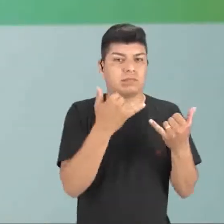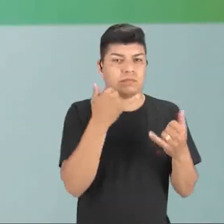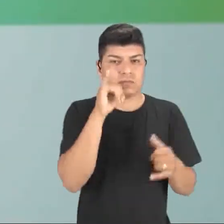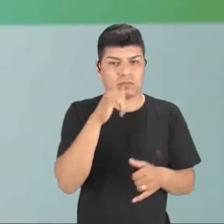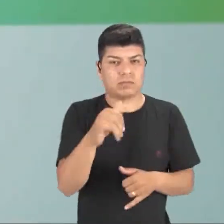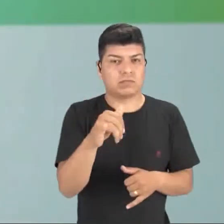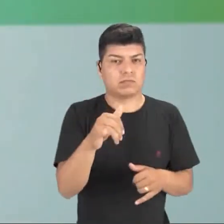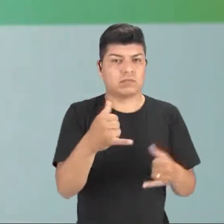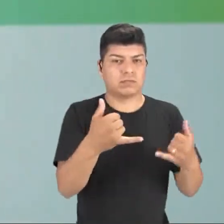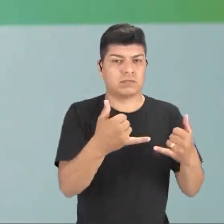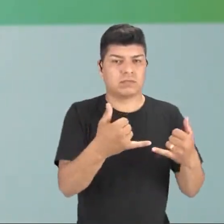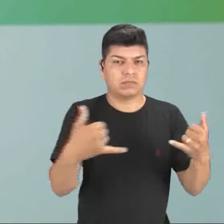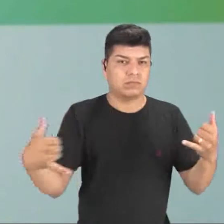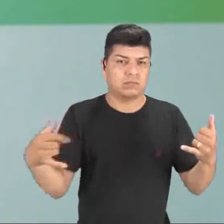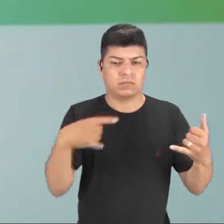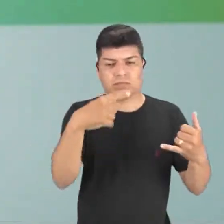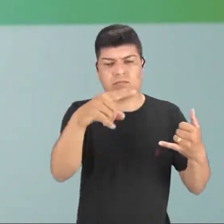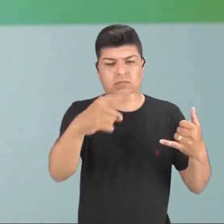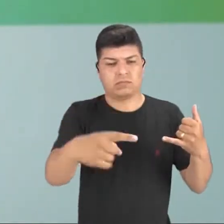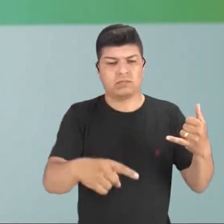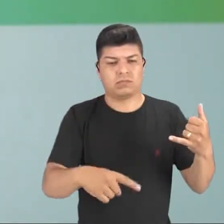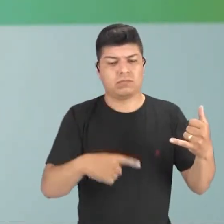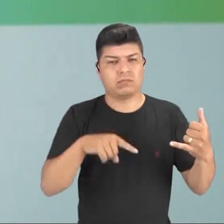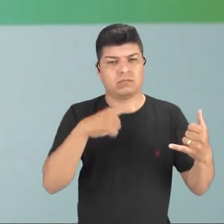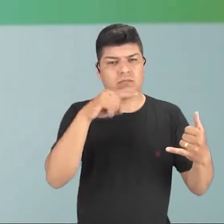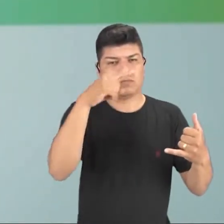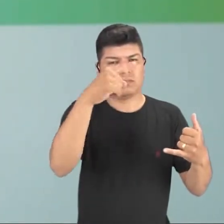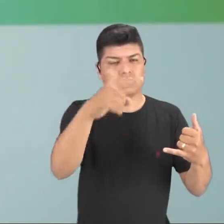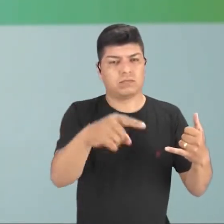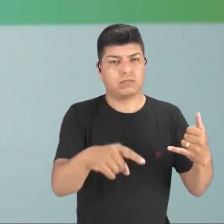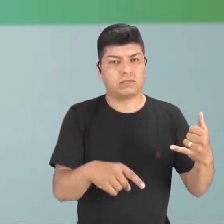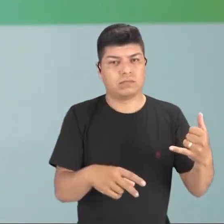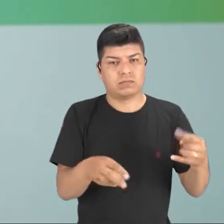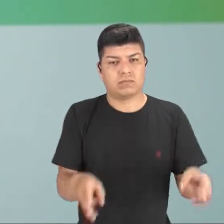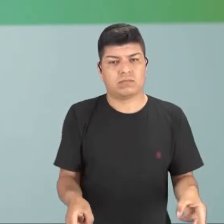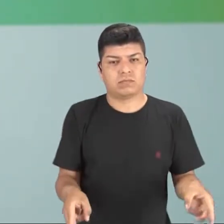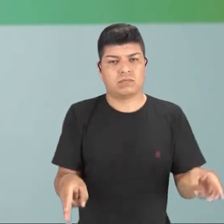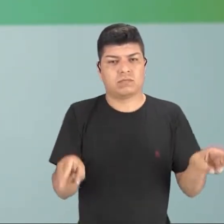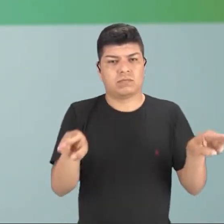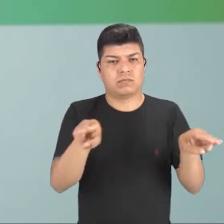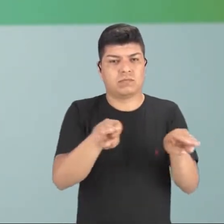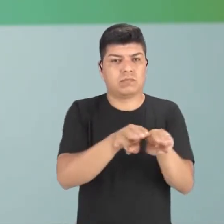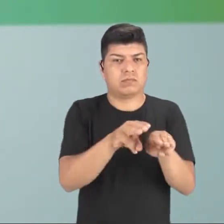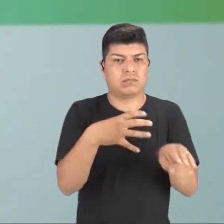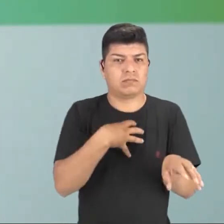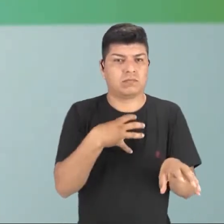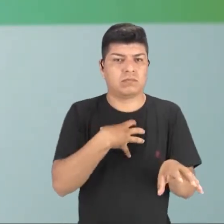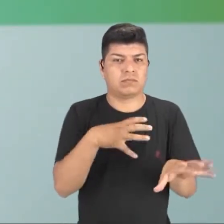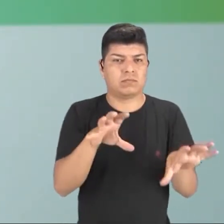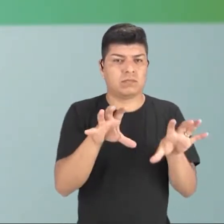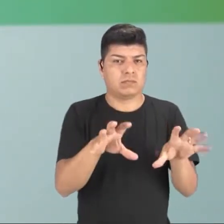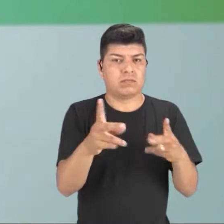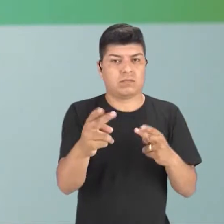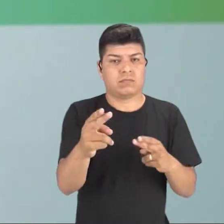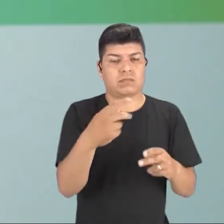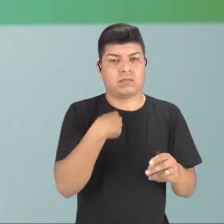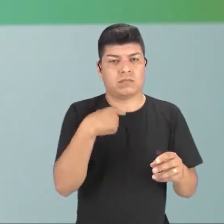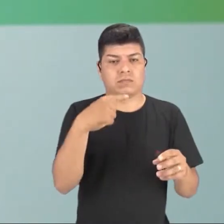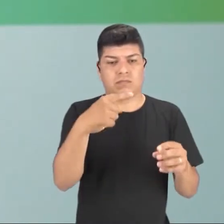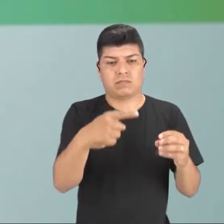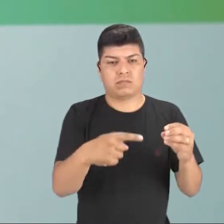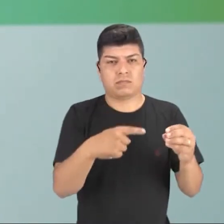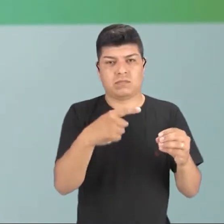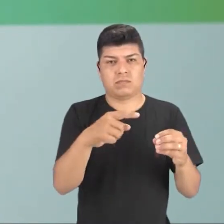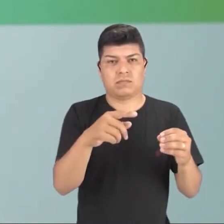elétrica percorrer um solenoide ou uma espira. O campo magnético ele vai se comportar dessa forma. Uniforme no centro